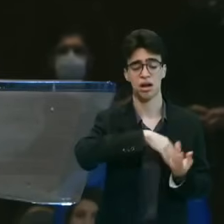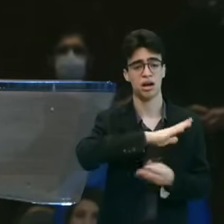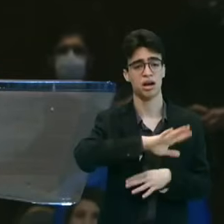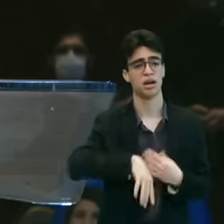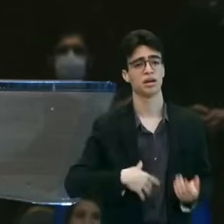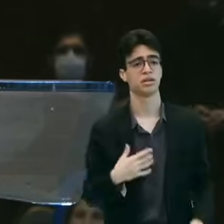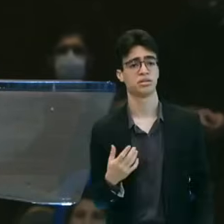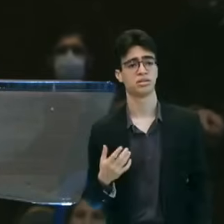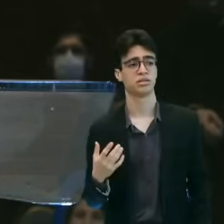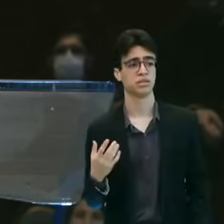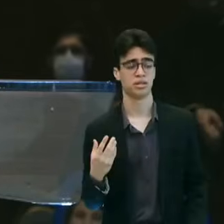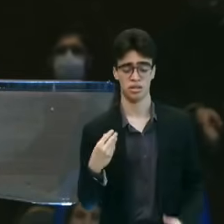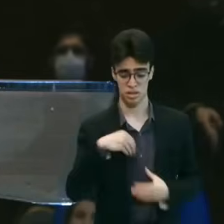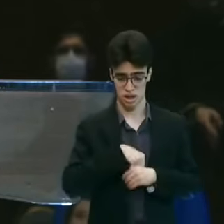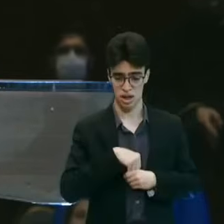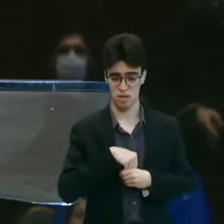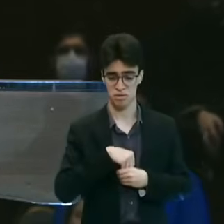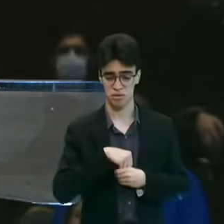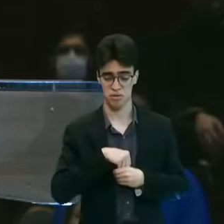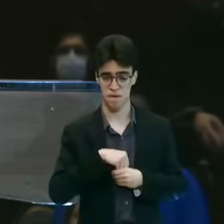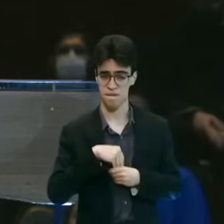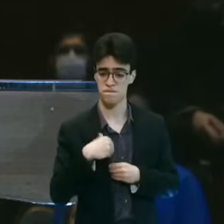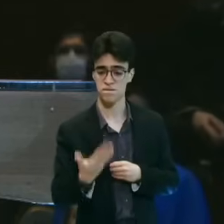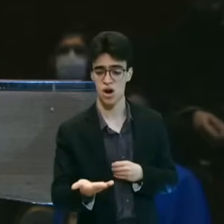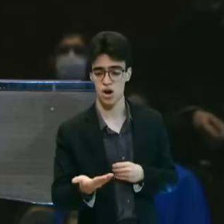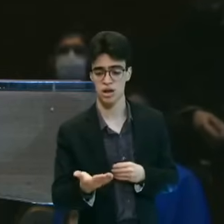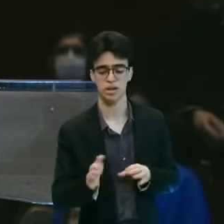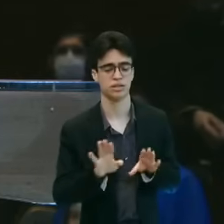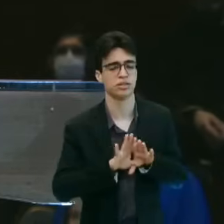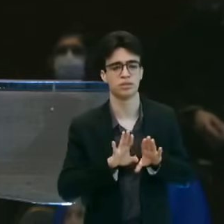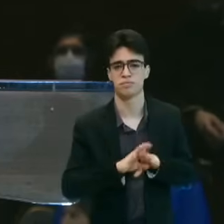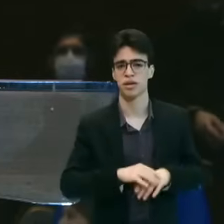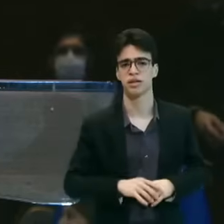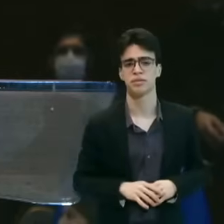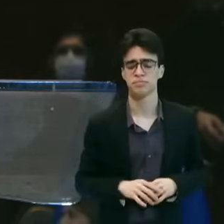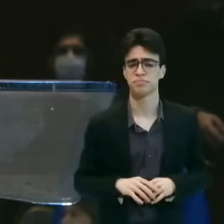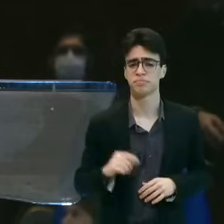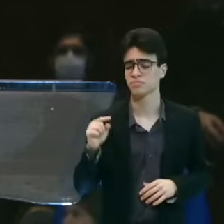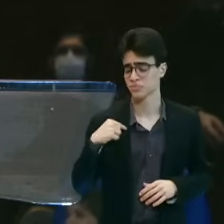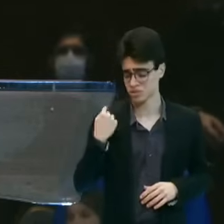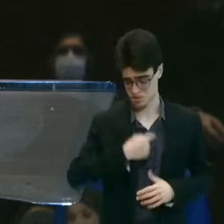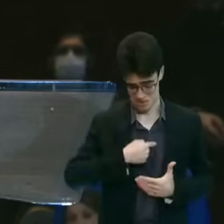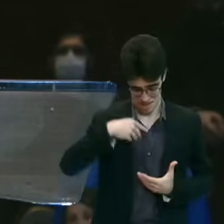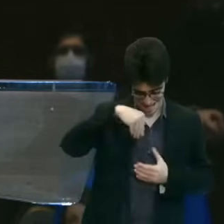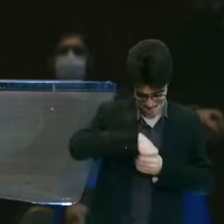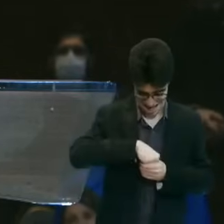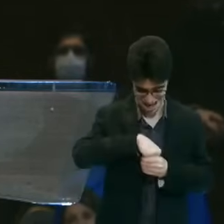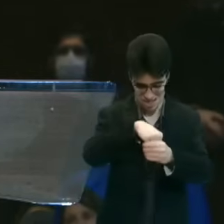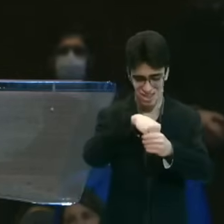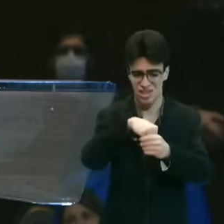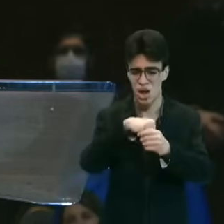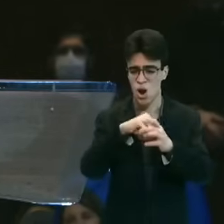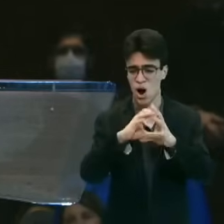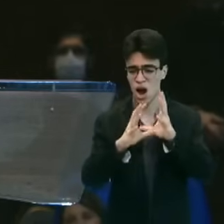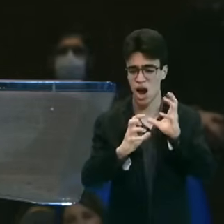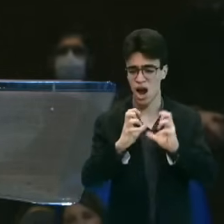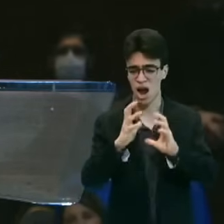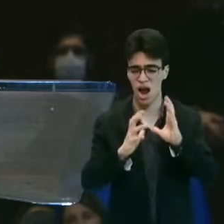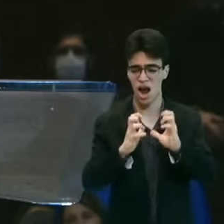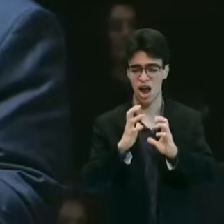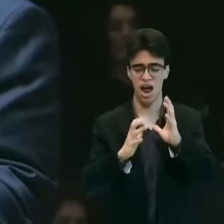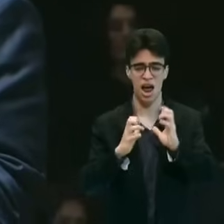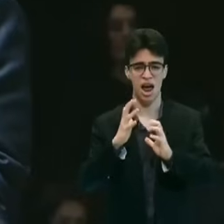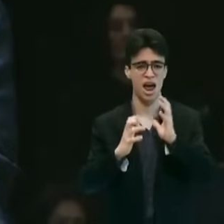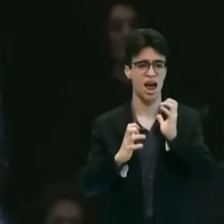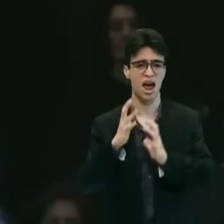tanto interior quanto exteriormente. E esse conflito interior, ele cria uma